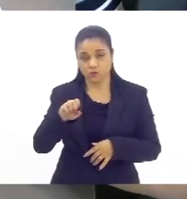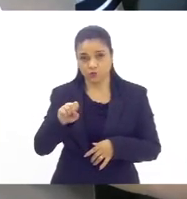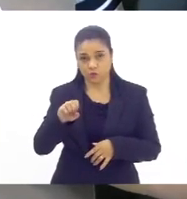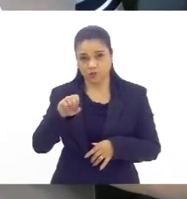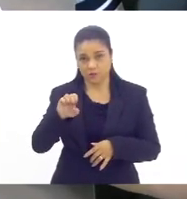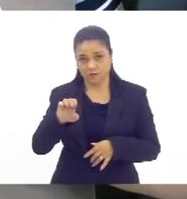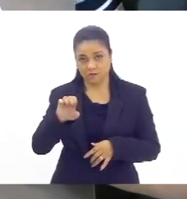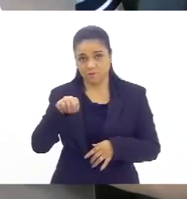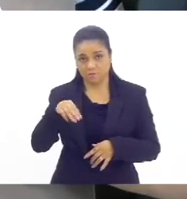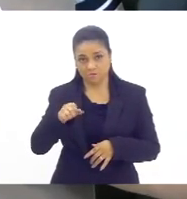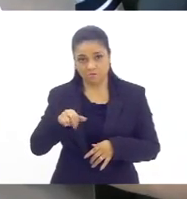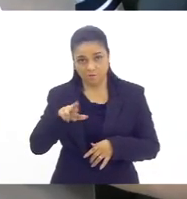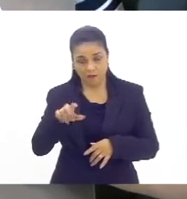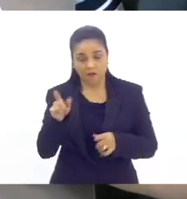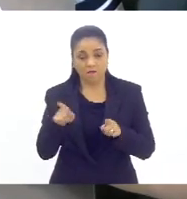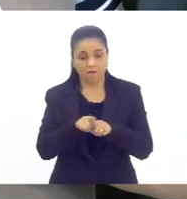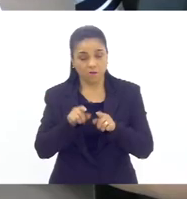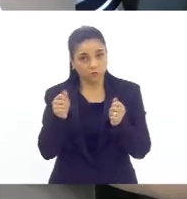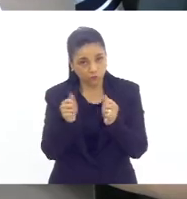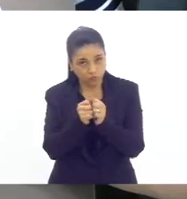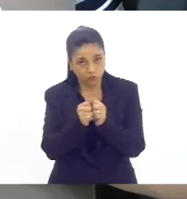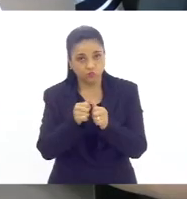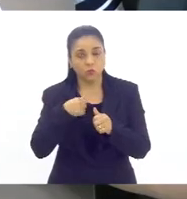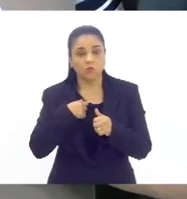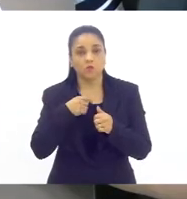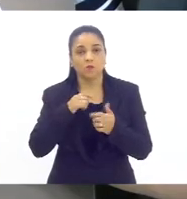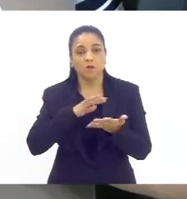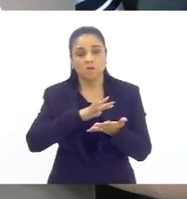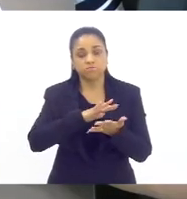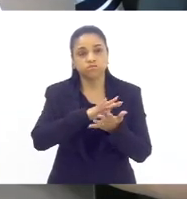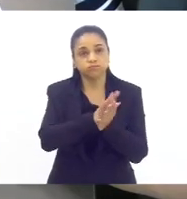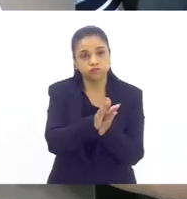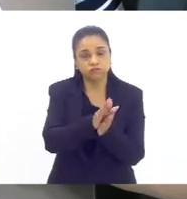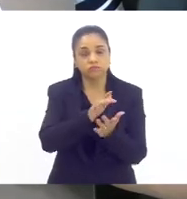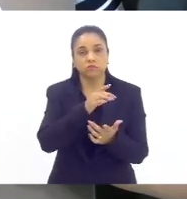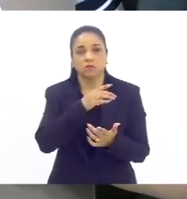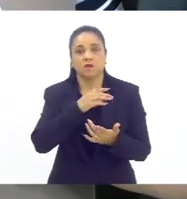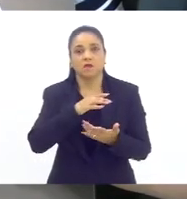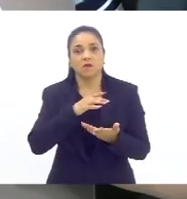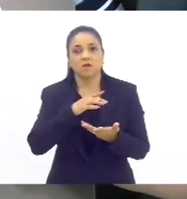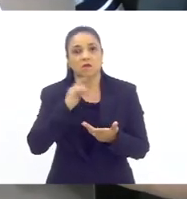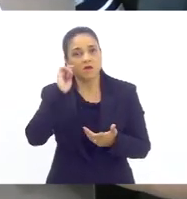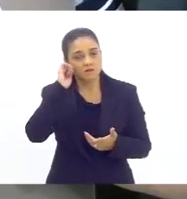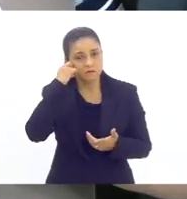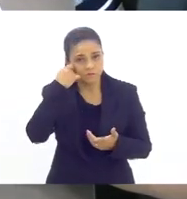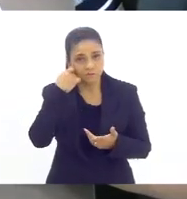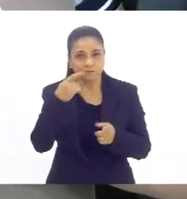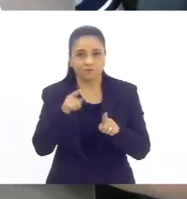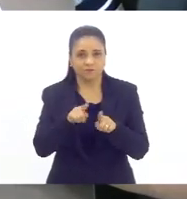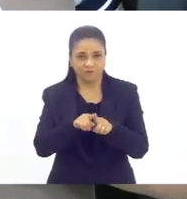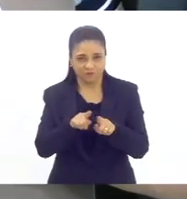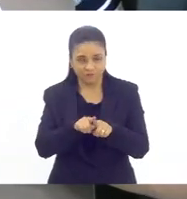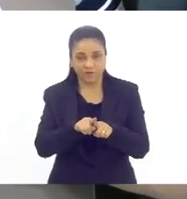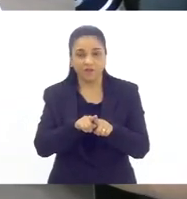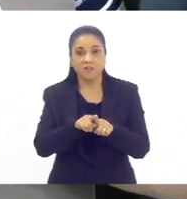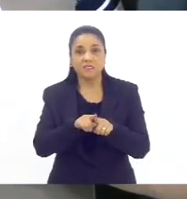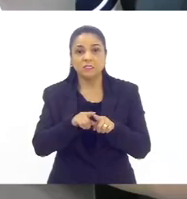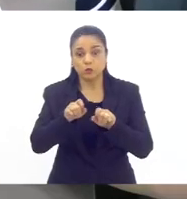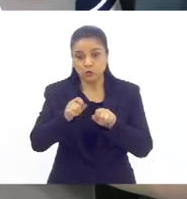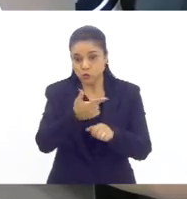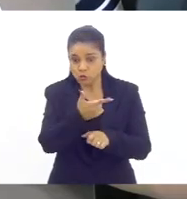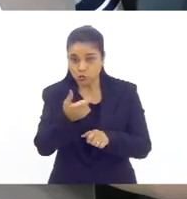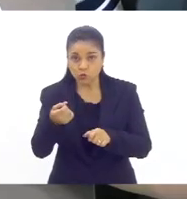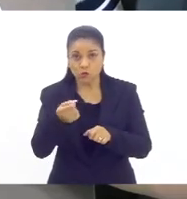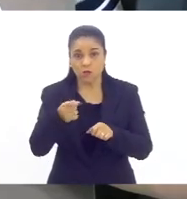sobre intolerância religiosa teve uma que lotou um auditório de 200 Lugares só de São Gonçalo